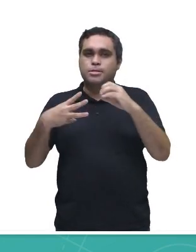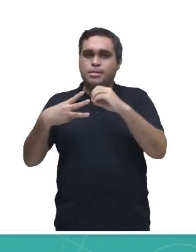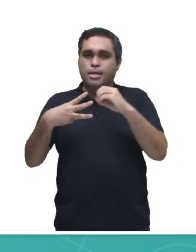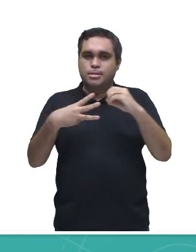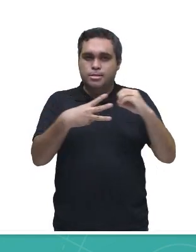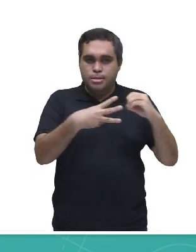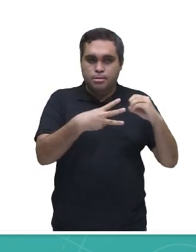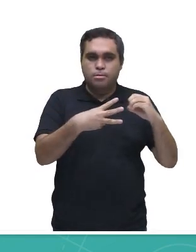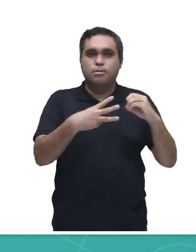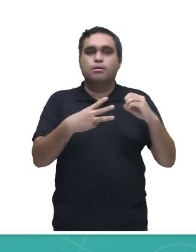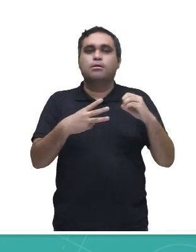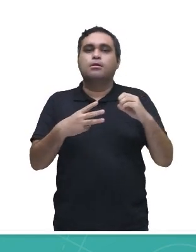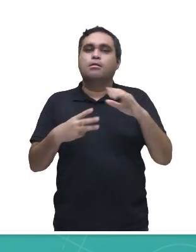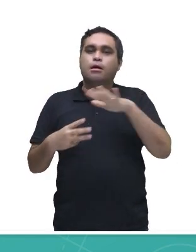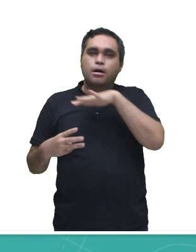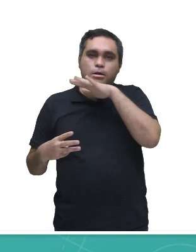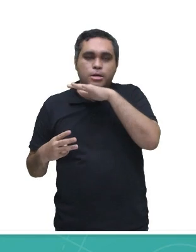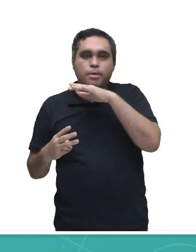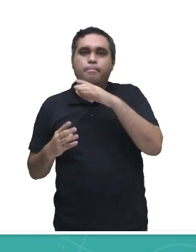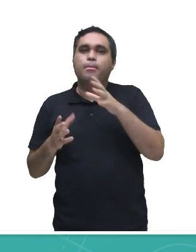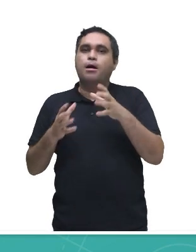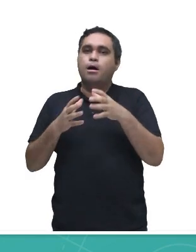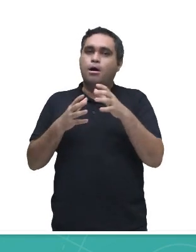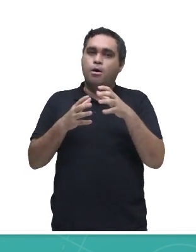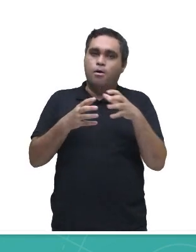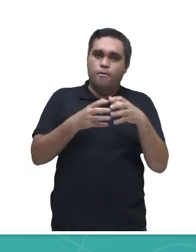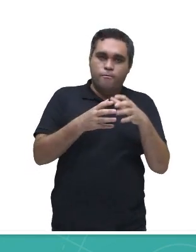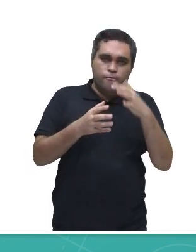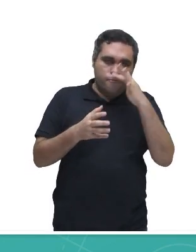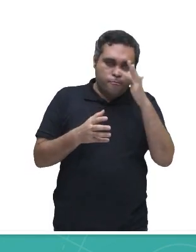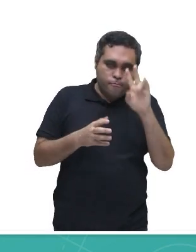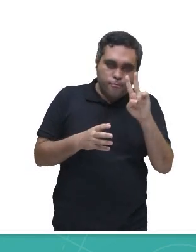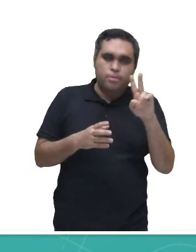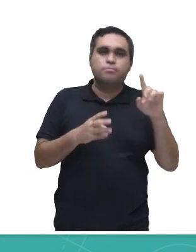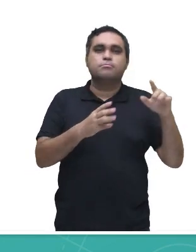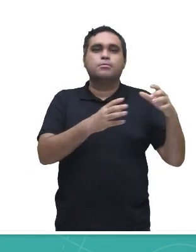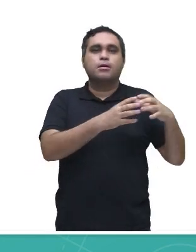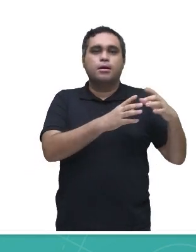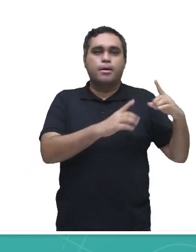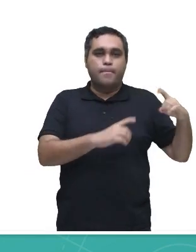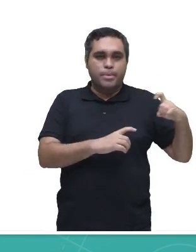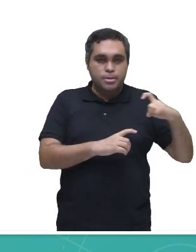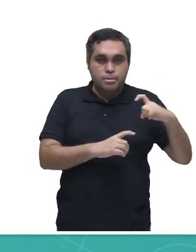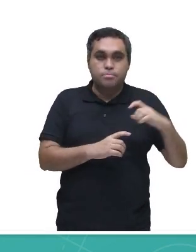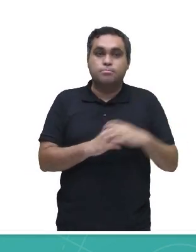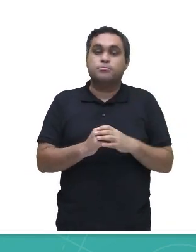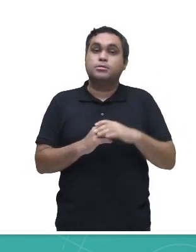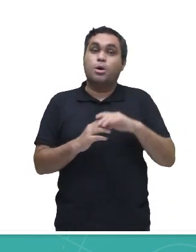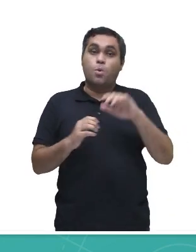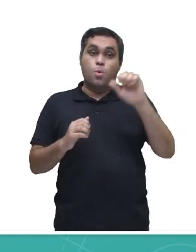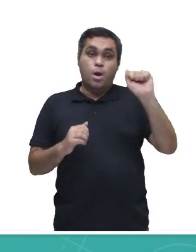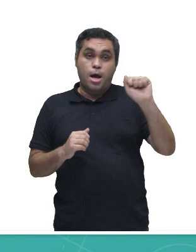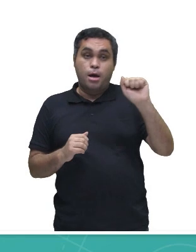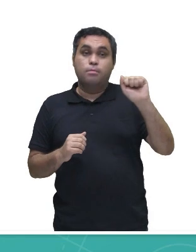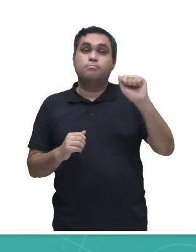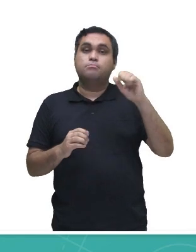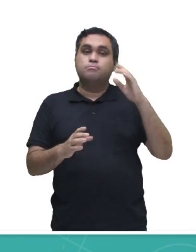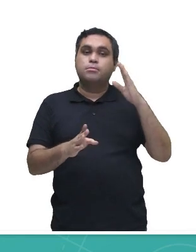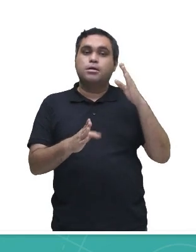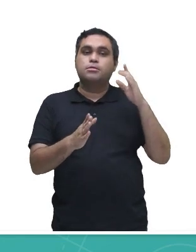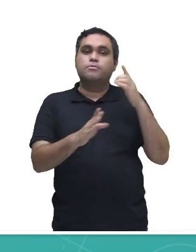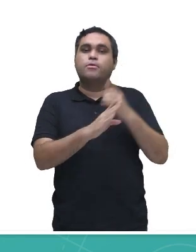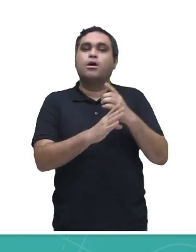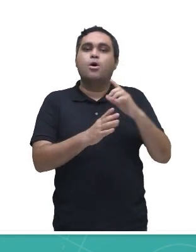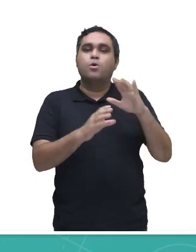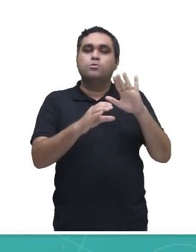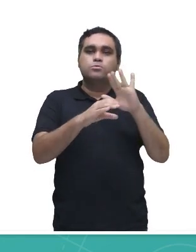aí nós estudamos animal, vegetal e bacteriana. Identifique na animal, eu pedi para identificar membrana